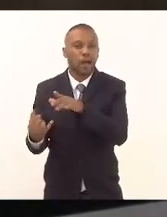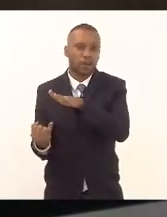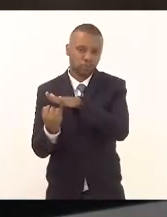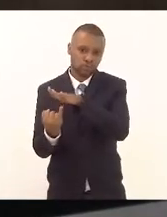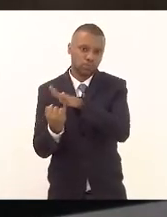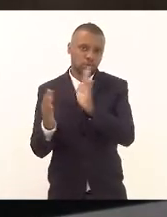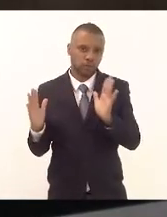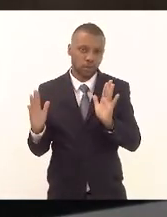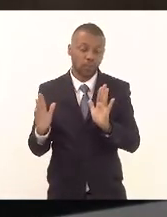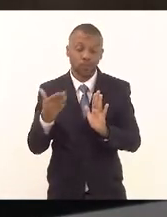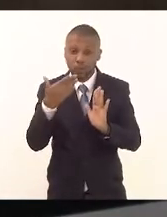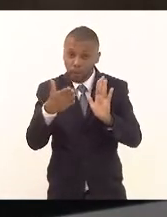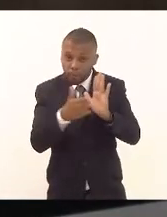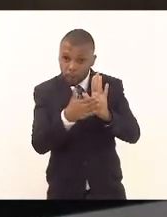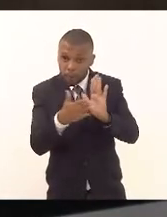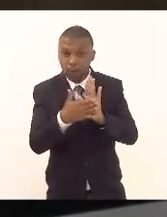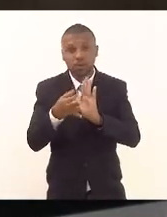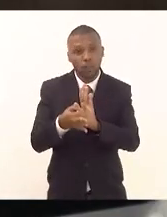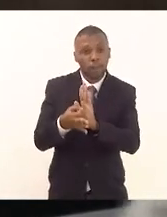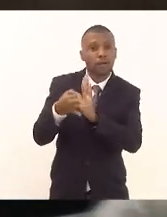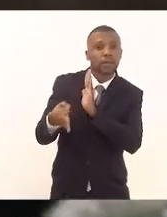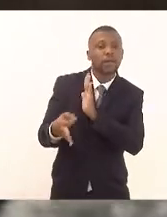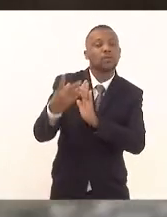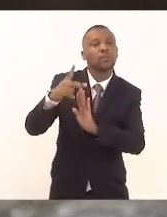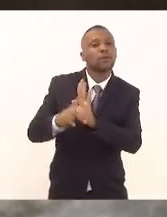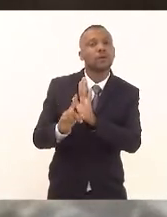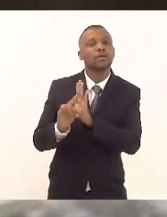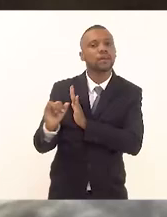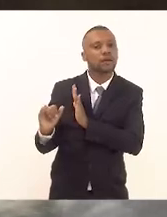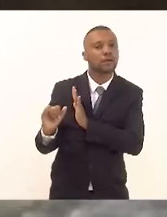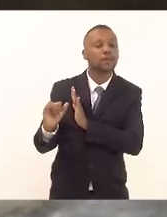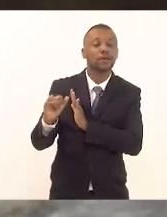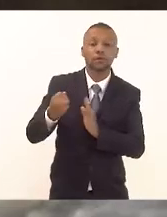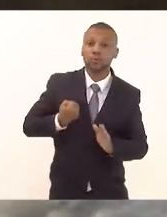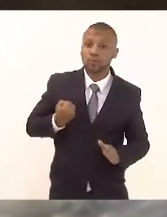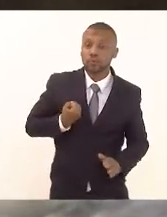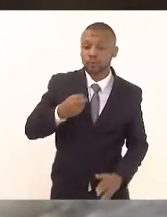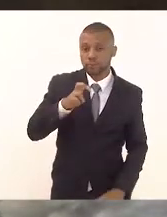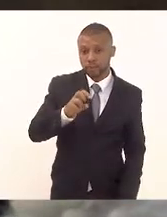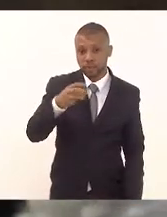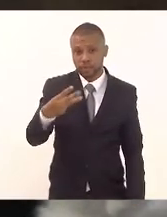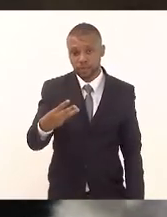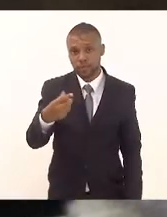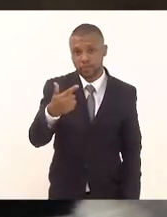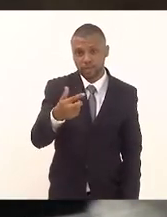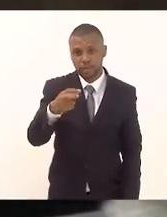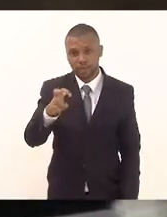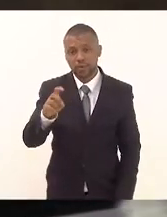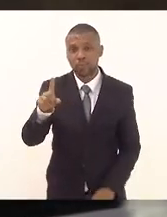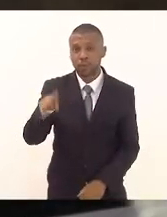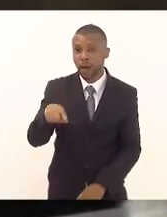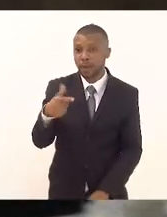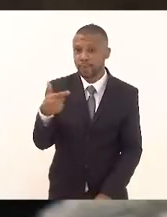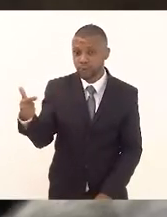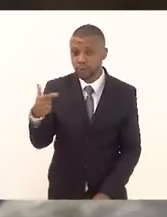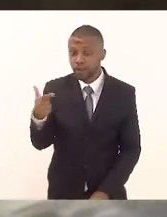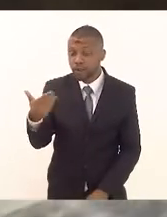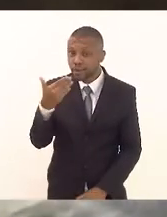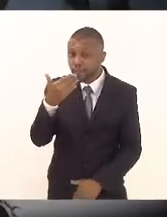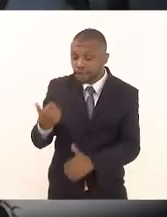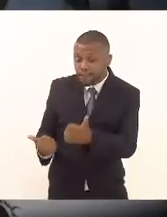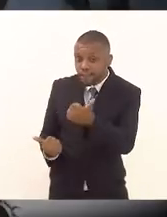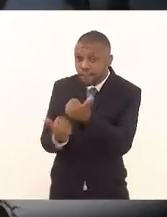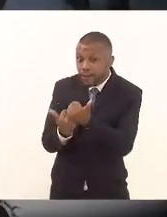senhor presidente, meu parecer ao projeto de lei 5325 de 22, é favorável com